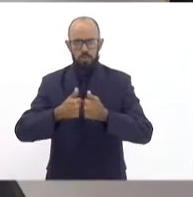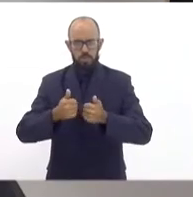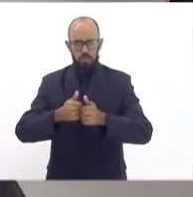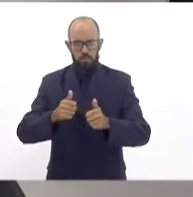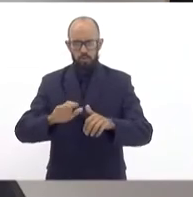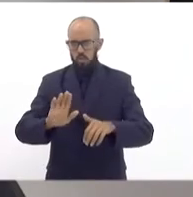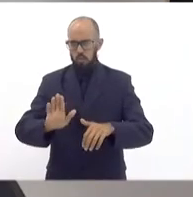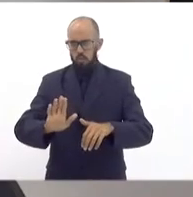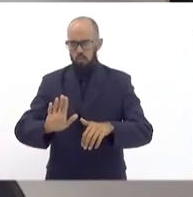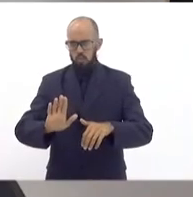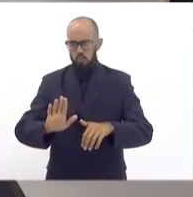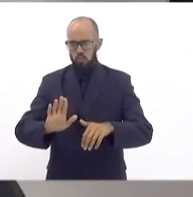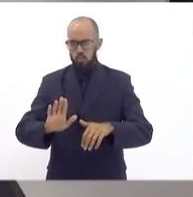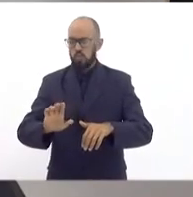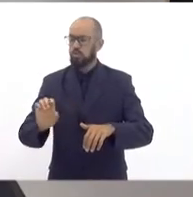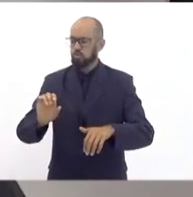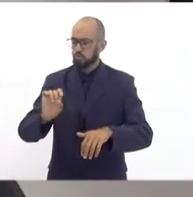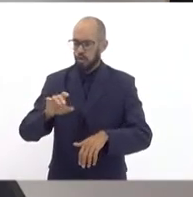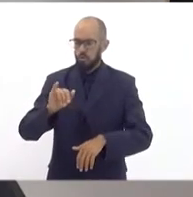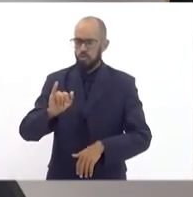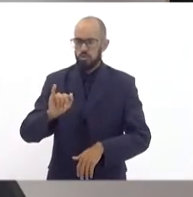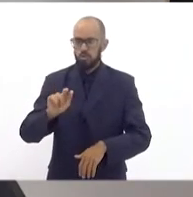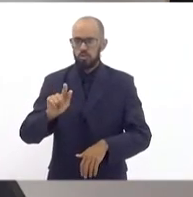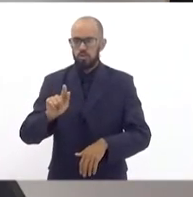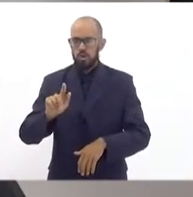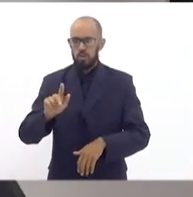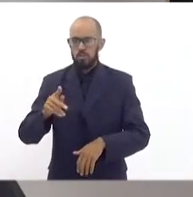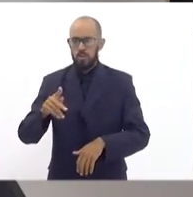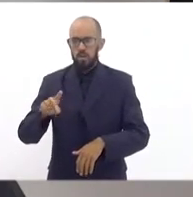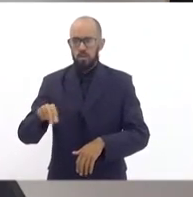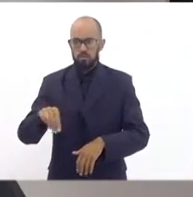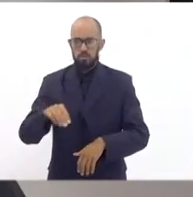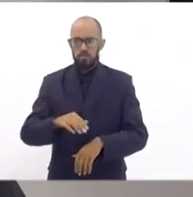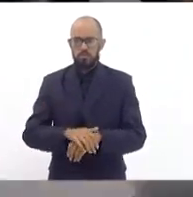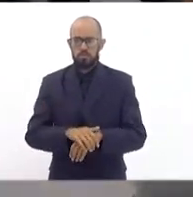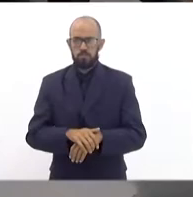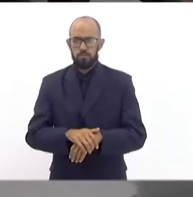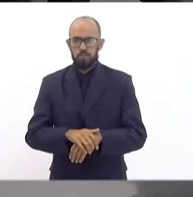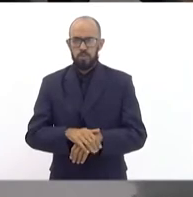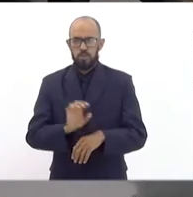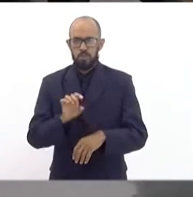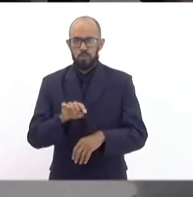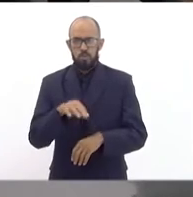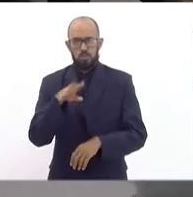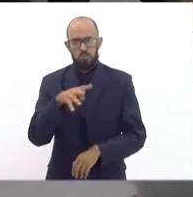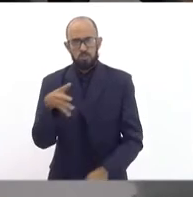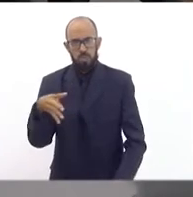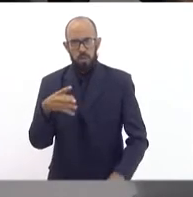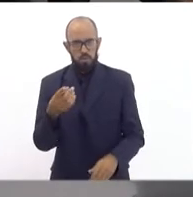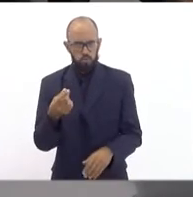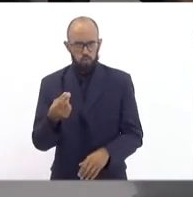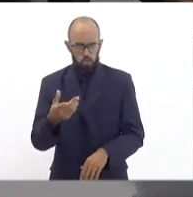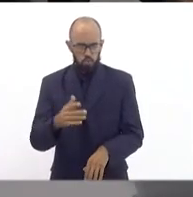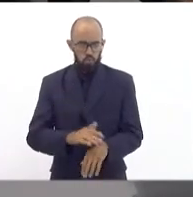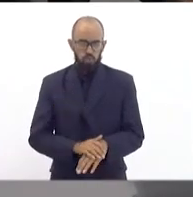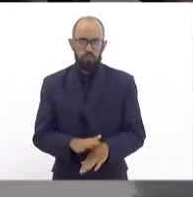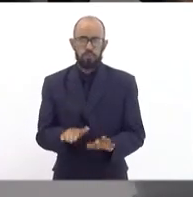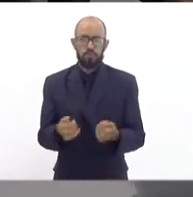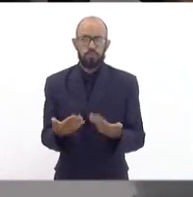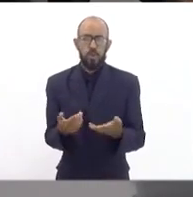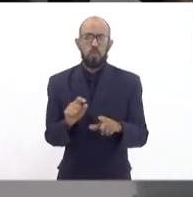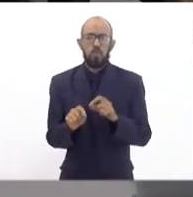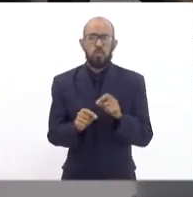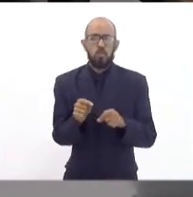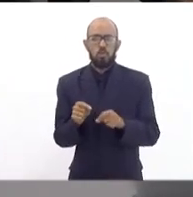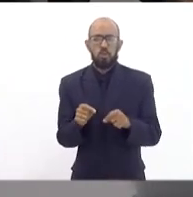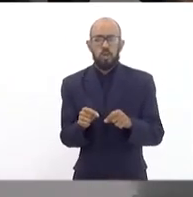reajuste do IGPM. IGPM. Já está bom, né? Assim, só para a sua planilha de custo. A planilha, na verdade, a